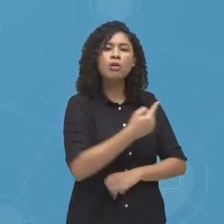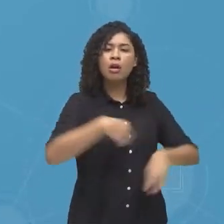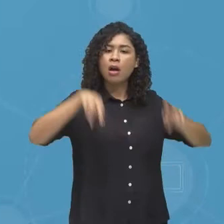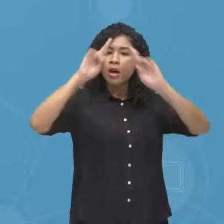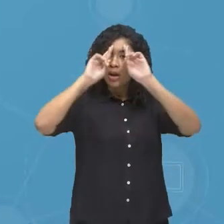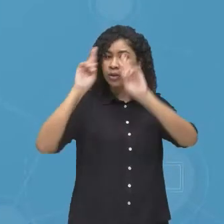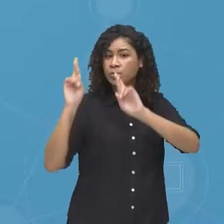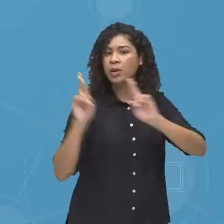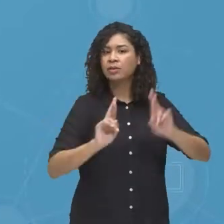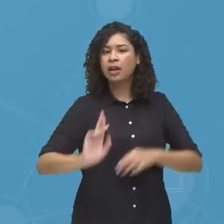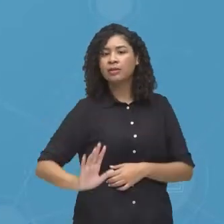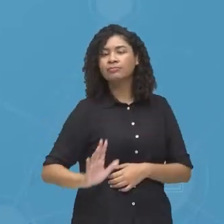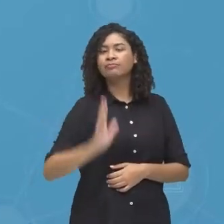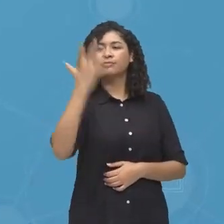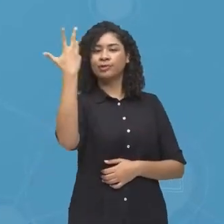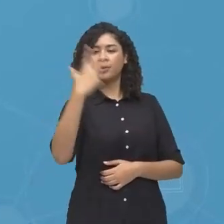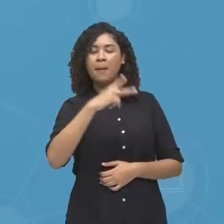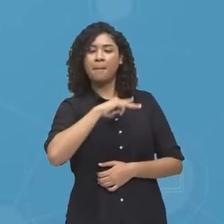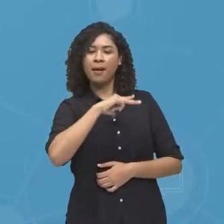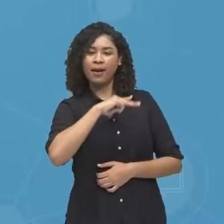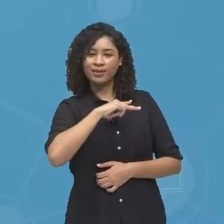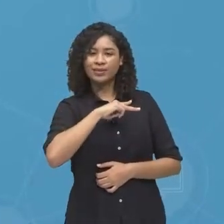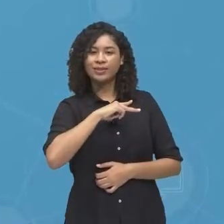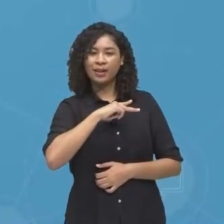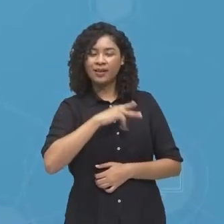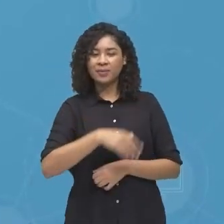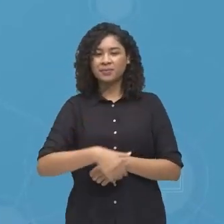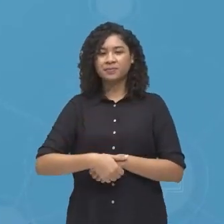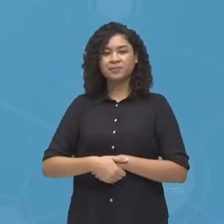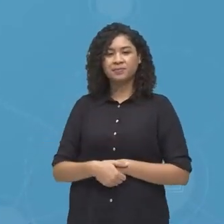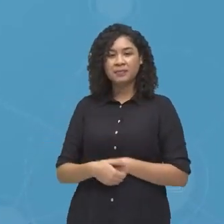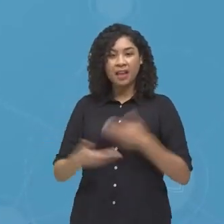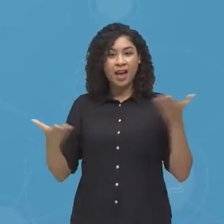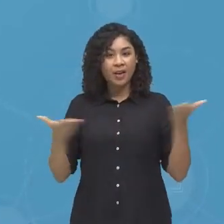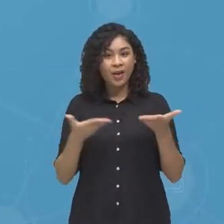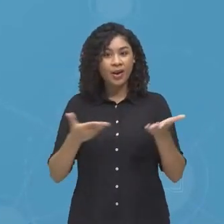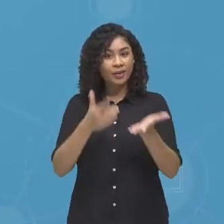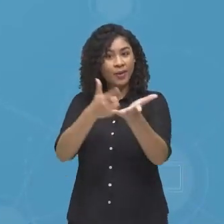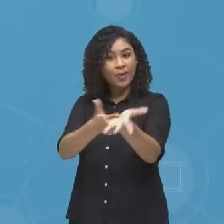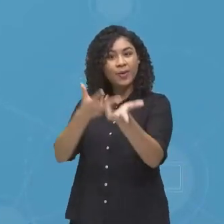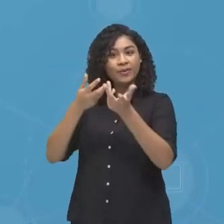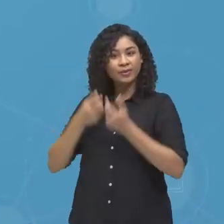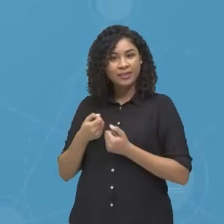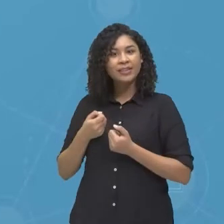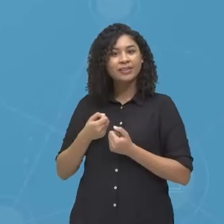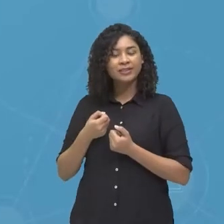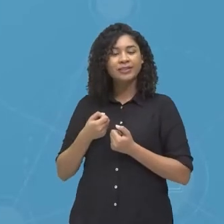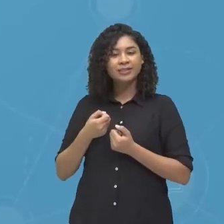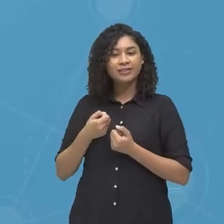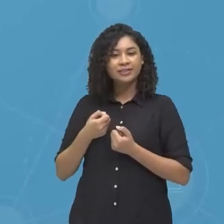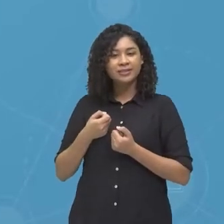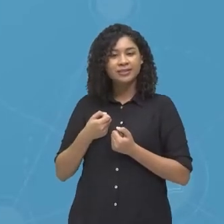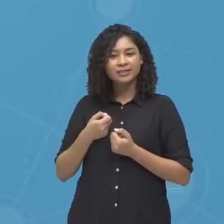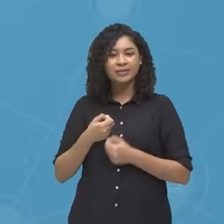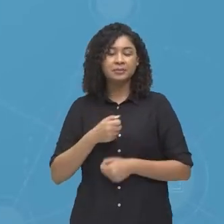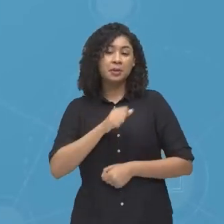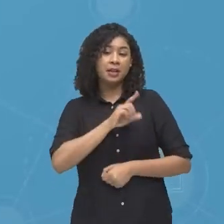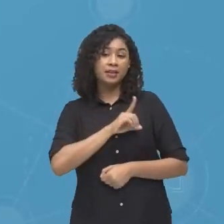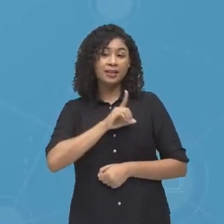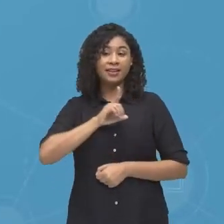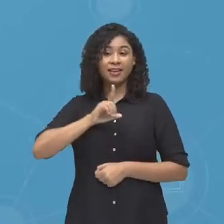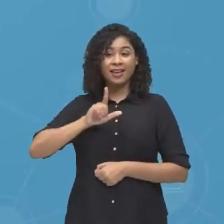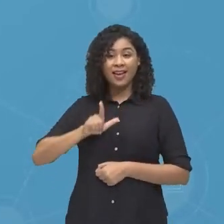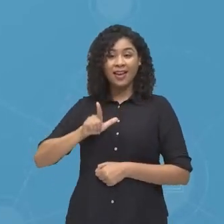essas manifestações. Te convido agora, nesse momento, a fazermos juntos a nossa dinâmica local